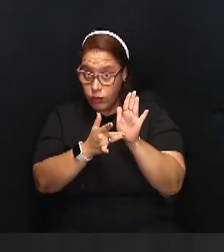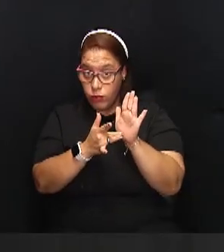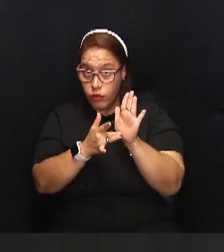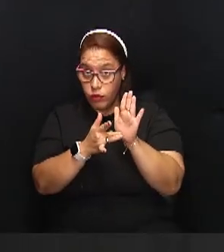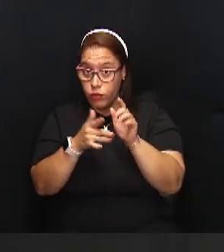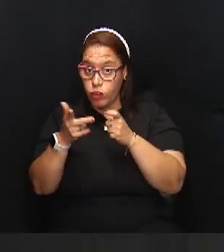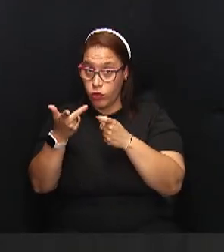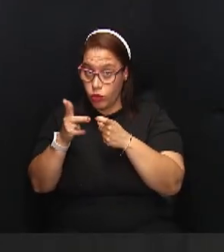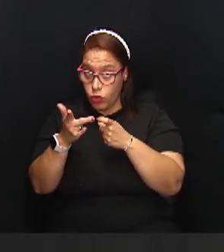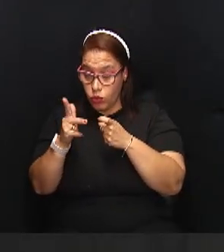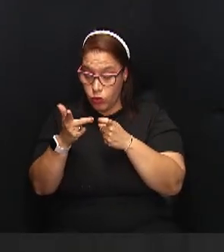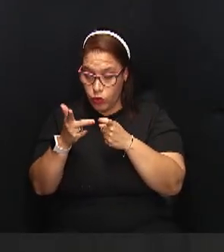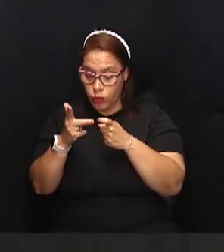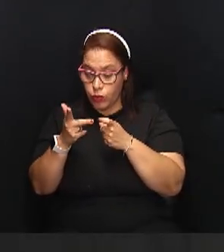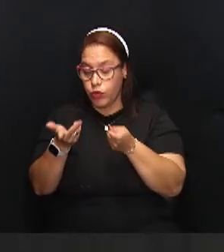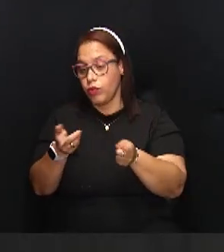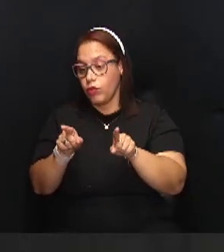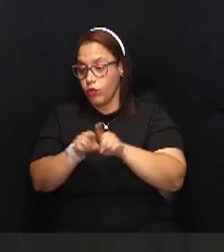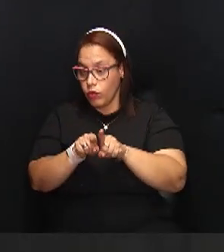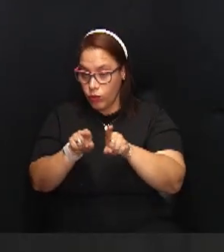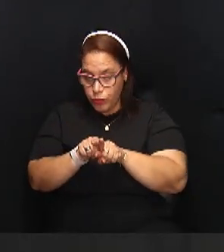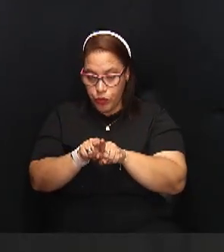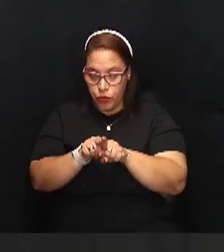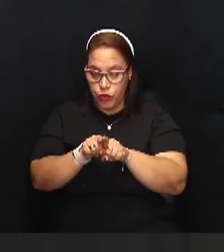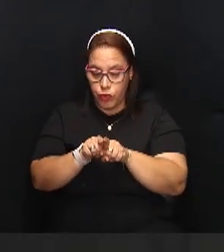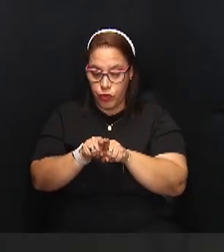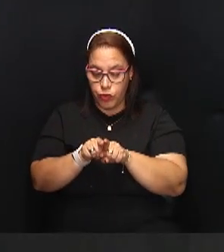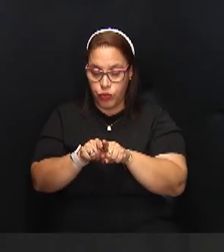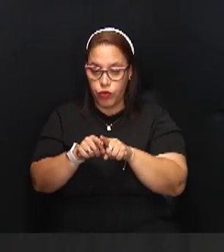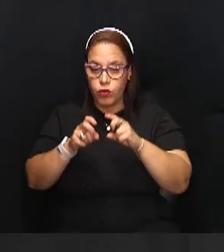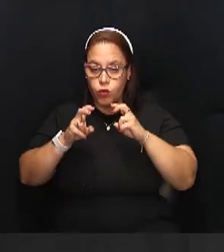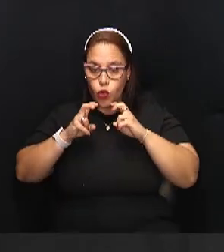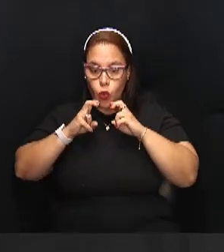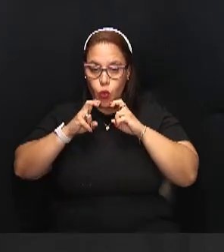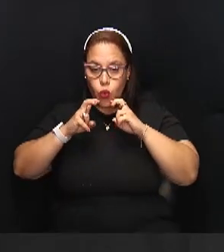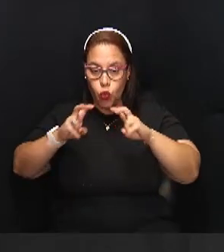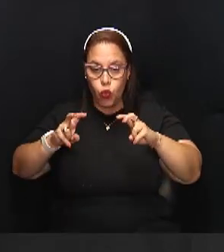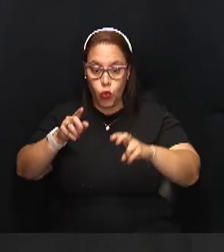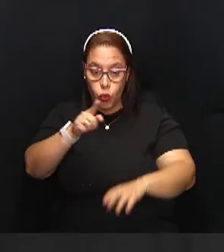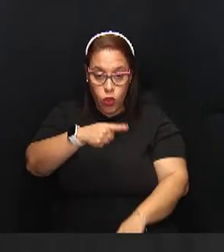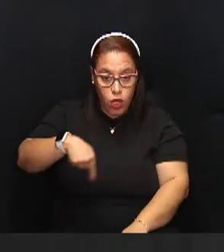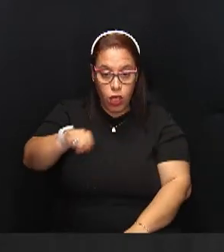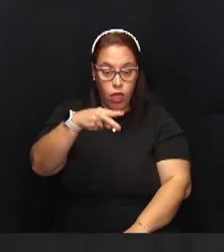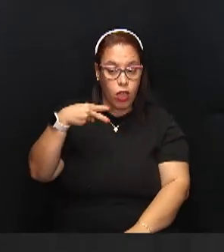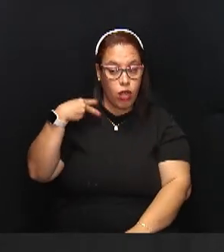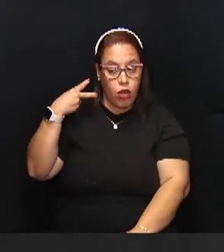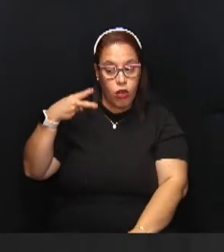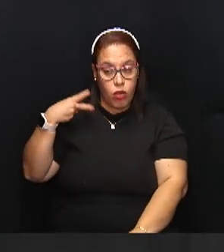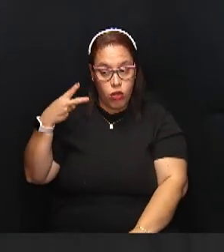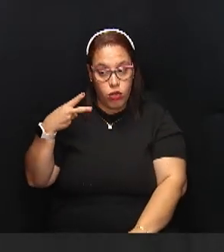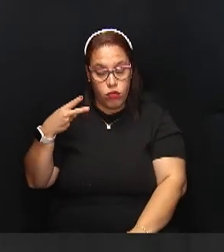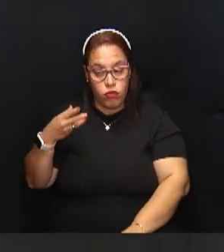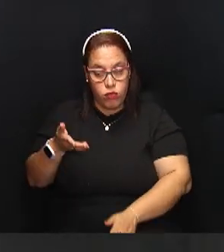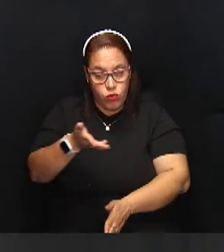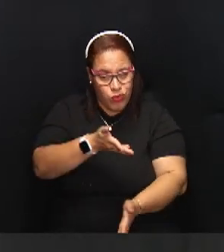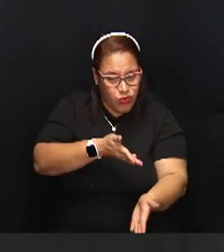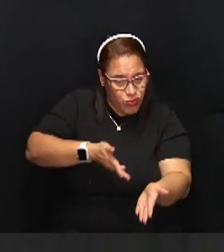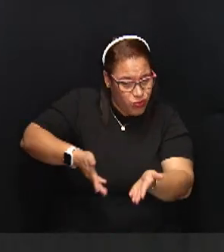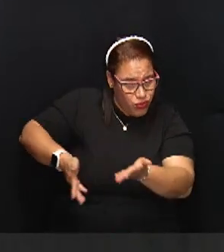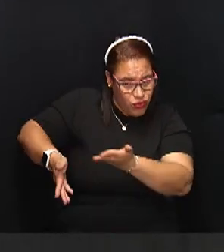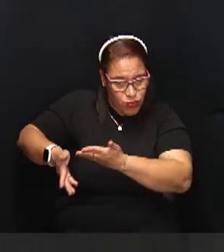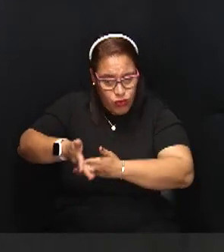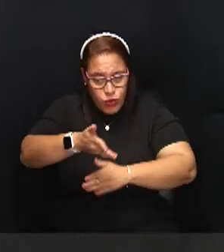do executivo, né? E também ser o porta-voz desses vereadores na interlocução com